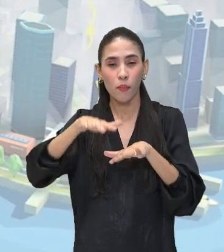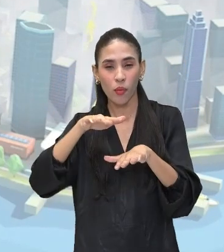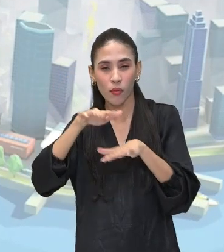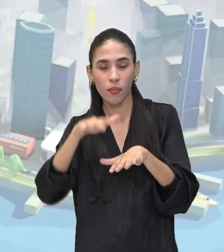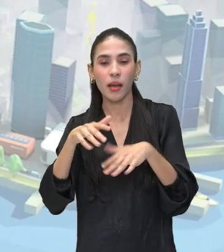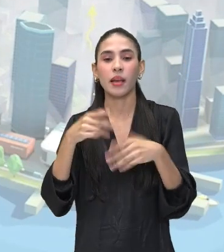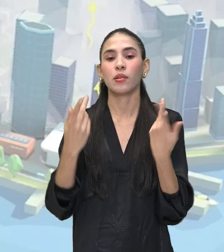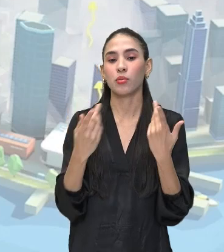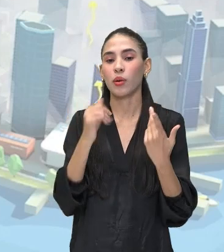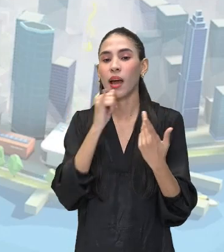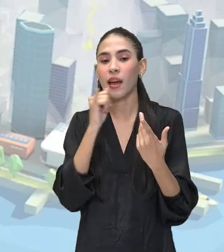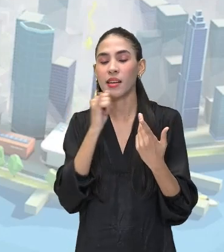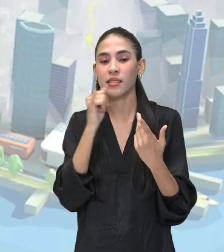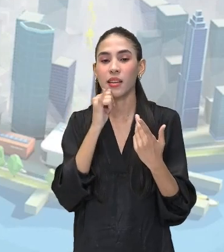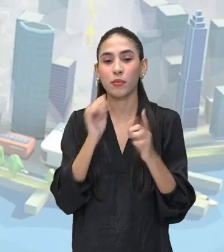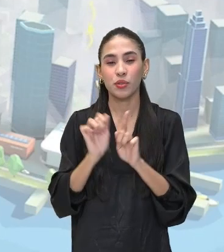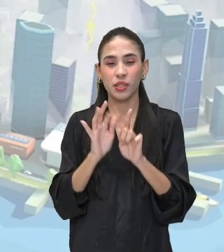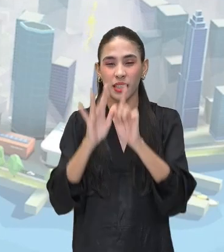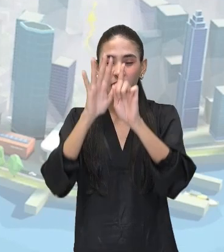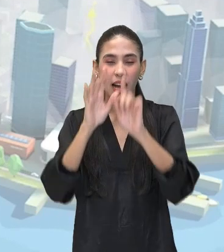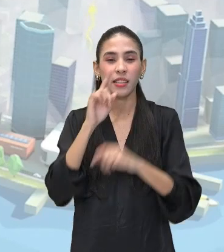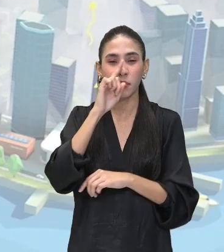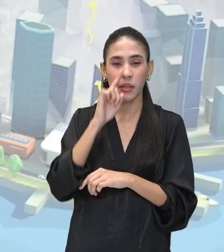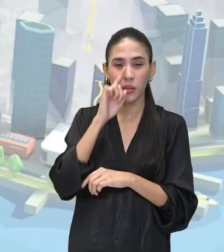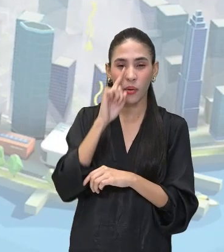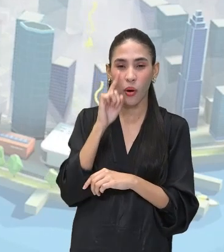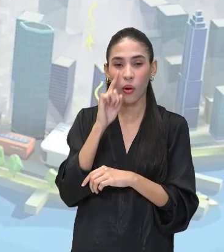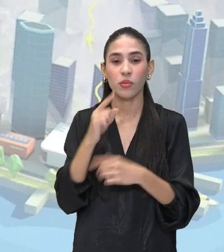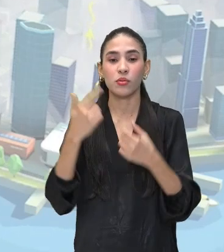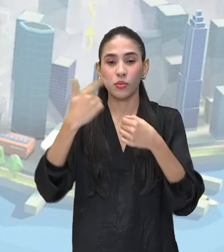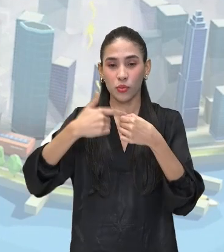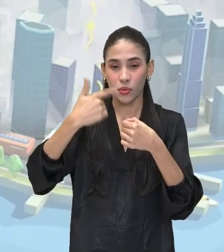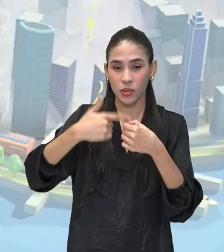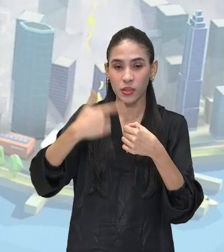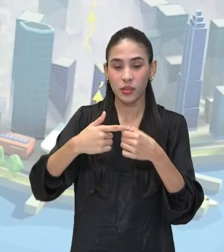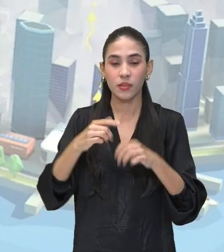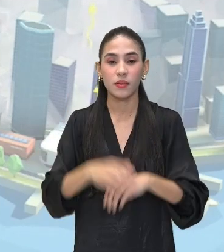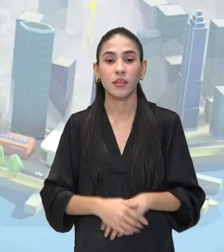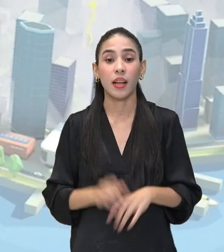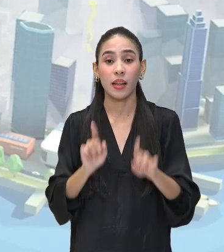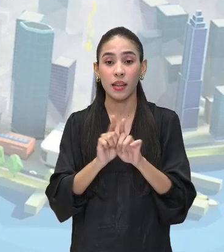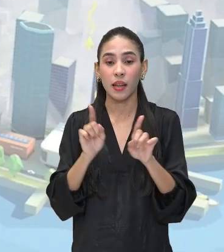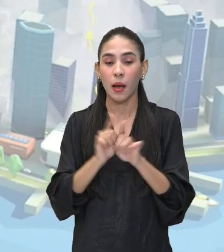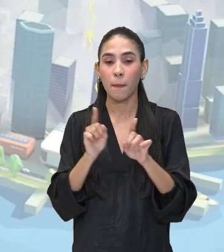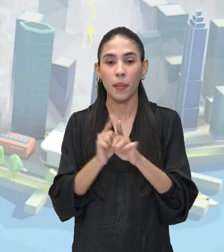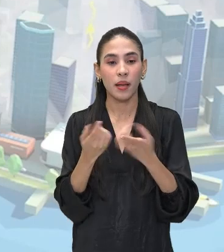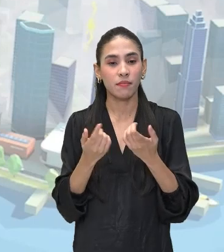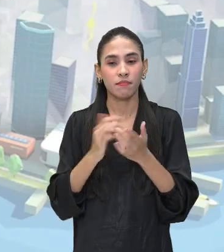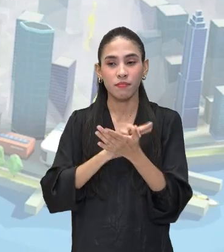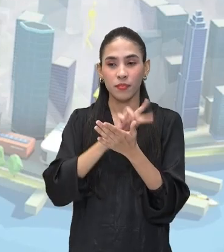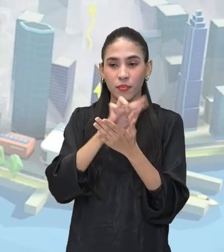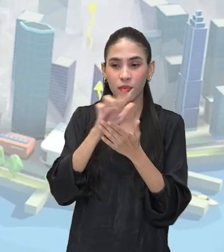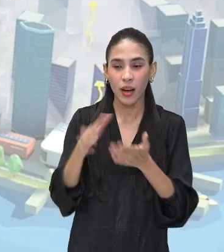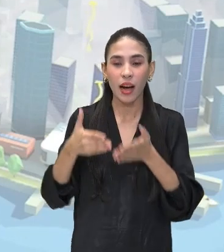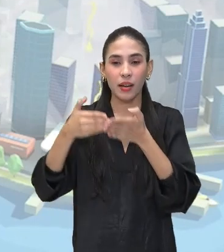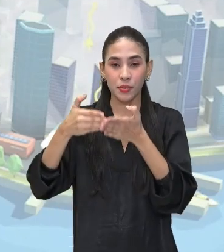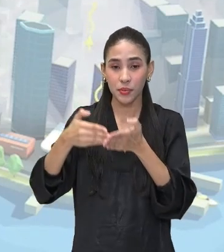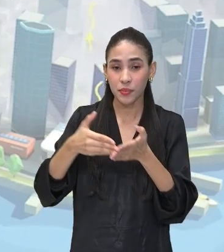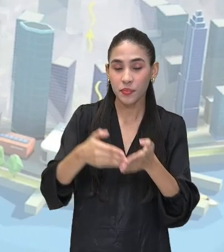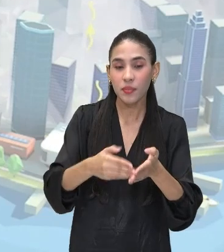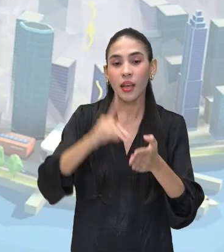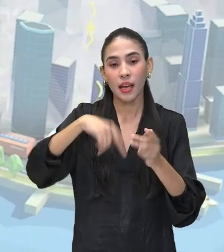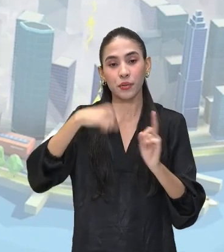relacionado à queima dos combustíveis, a poluição térmica, o transporte marítimo. Então, todos esses são formas